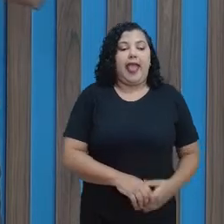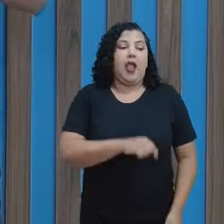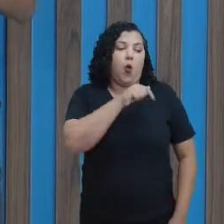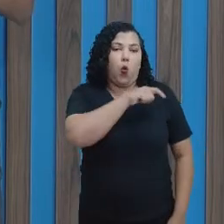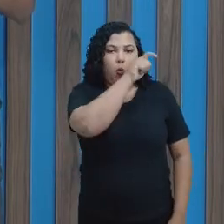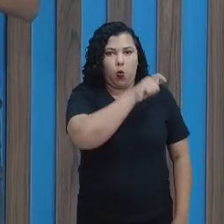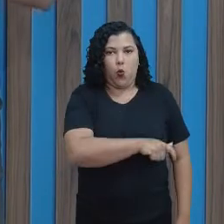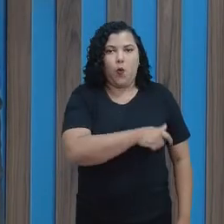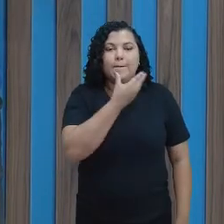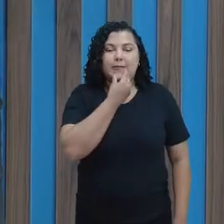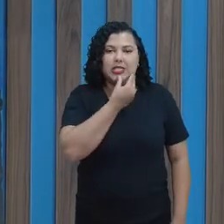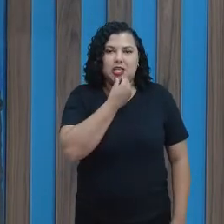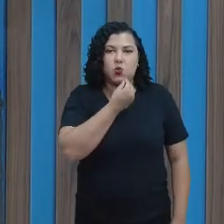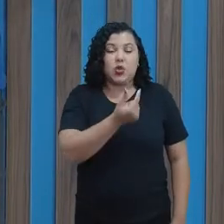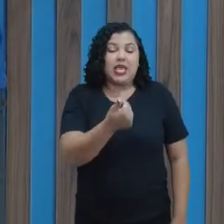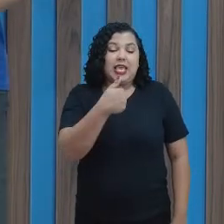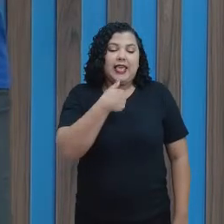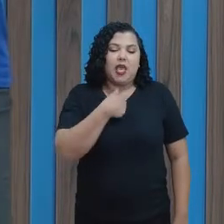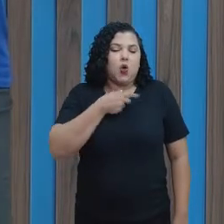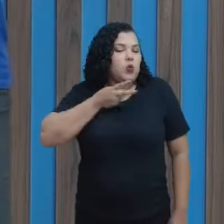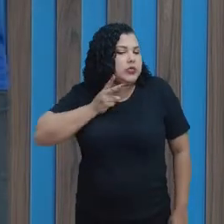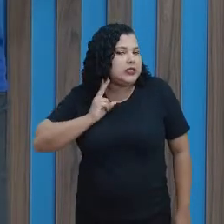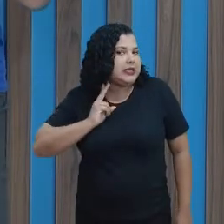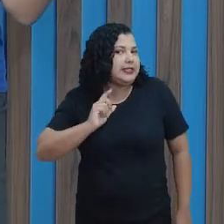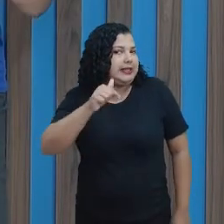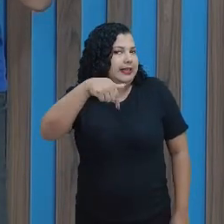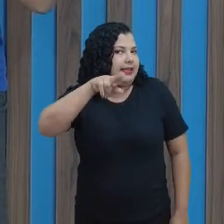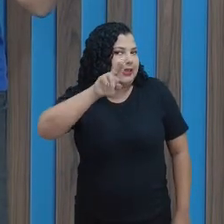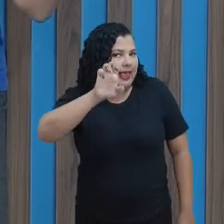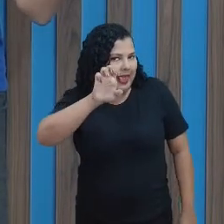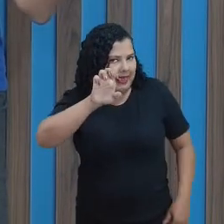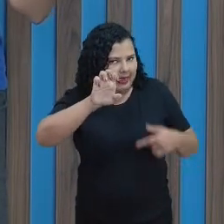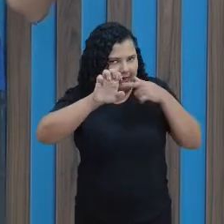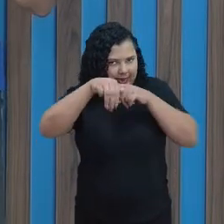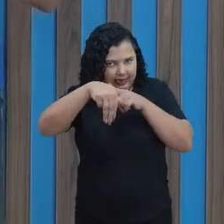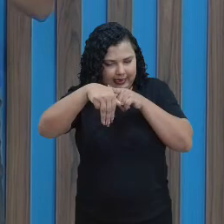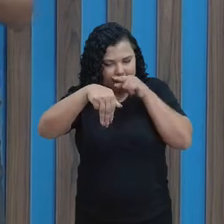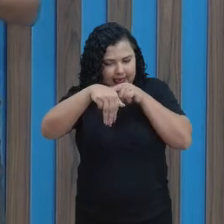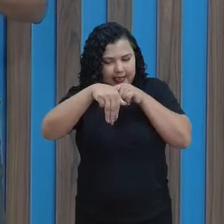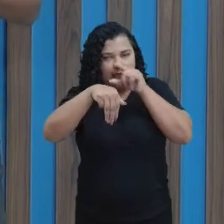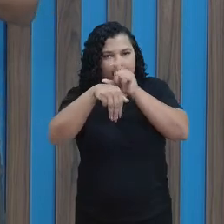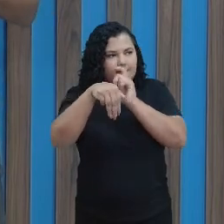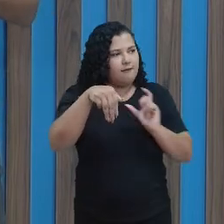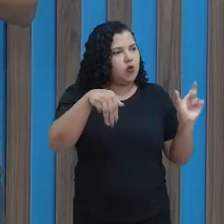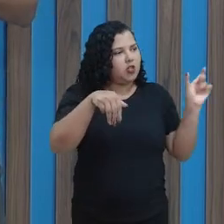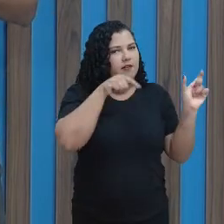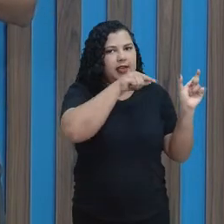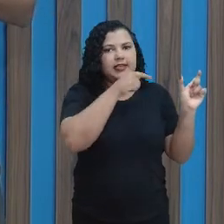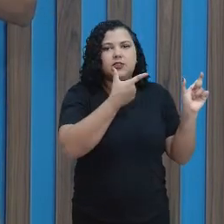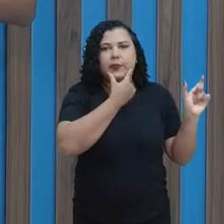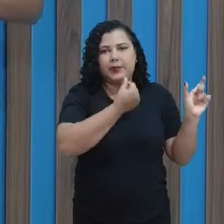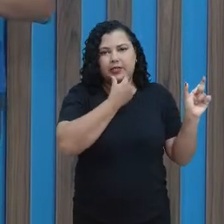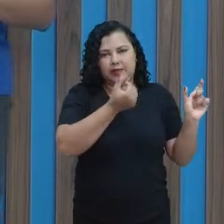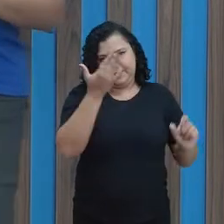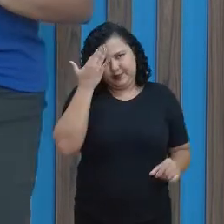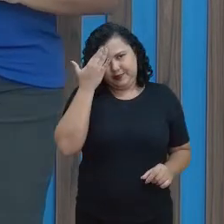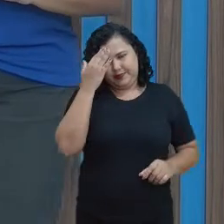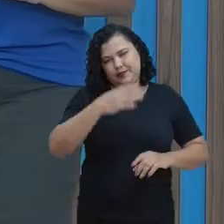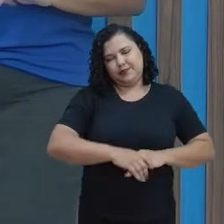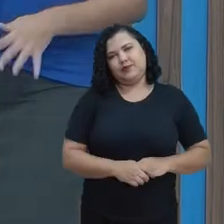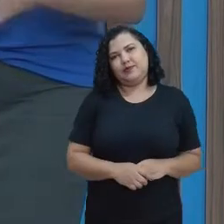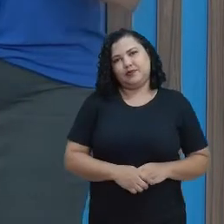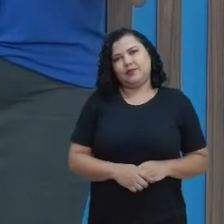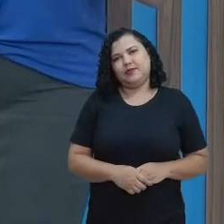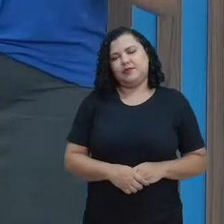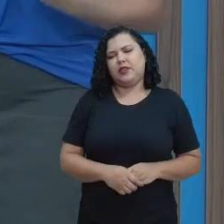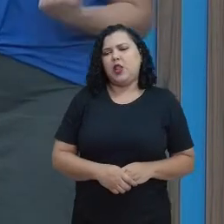quem. Porque é um sujeito que retoma o garoto. Tranquilo? É